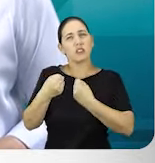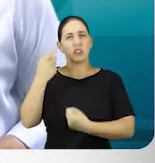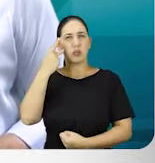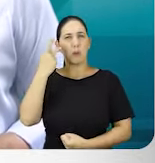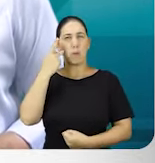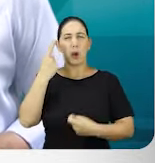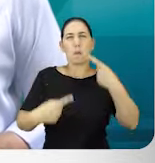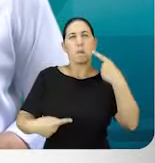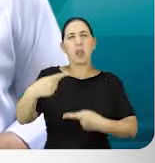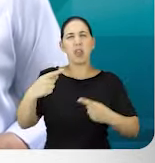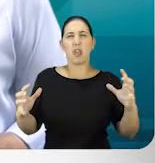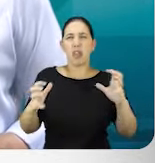Eli Correia Filho, Federal.